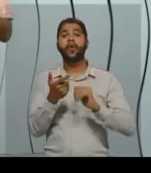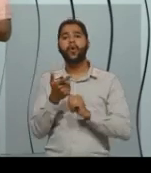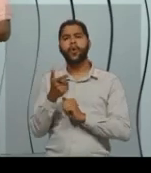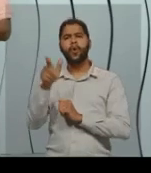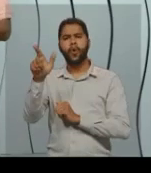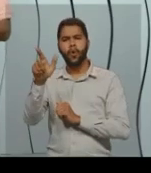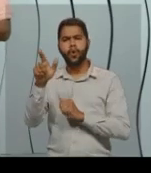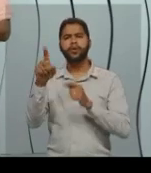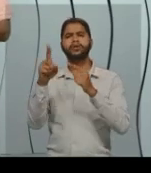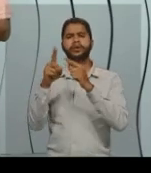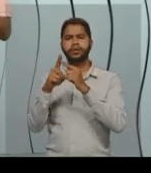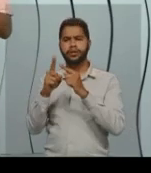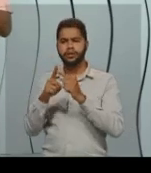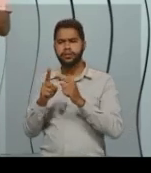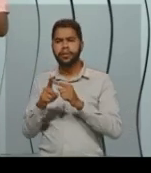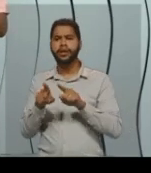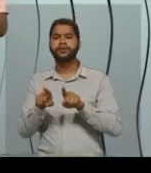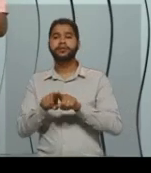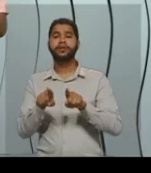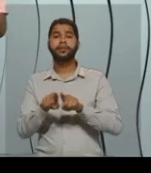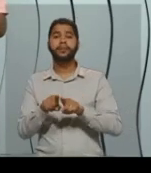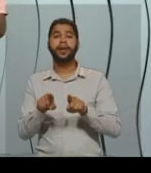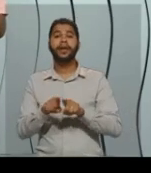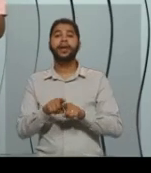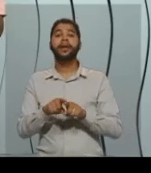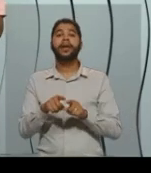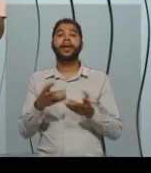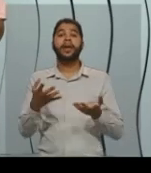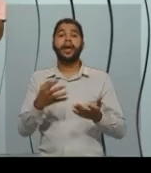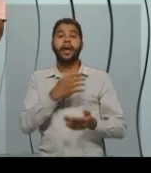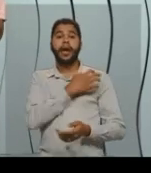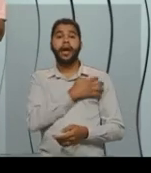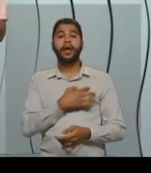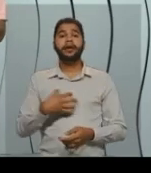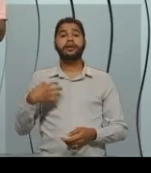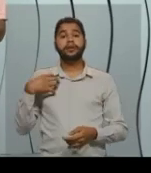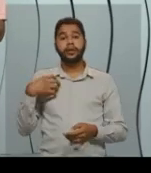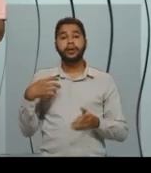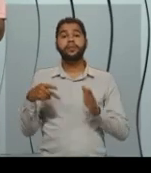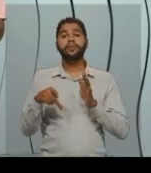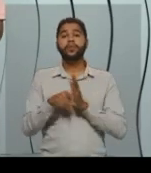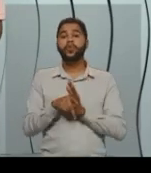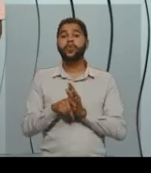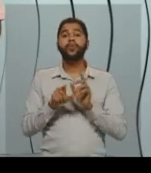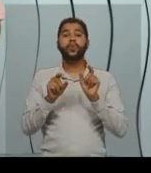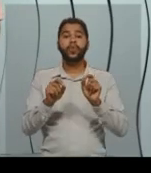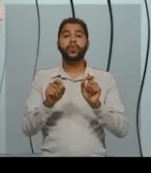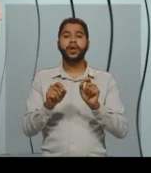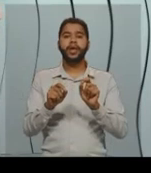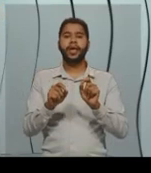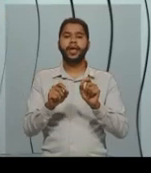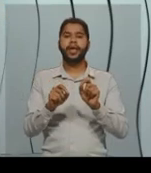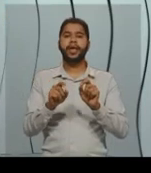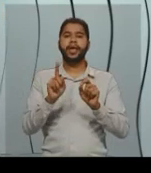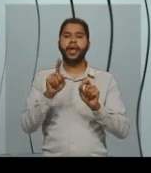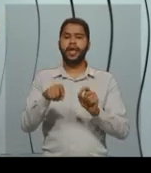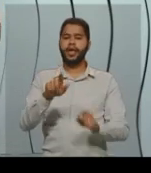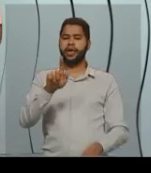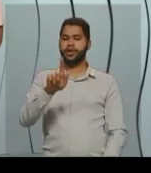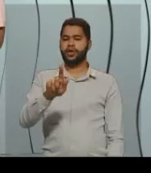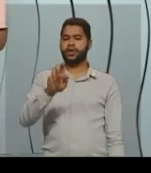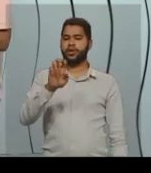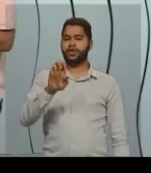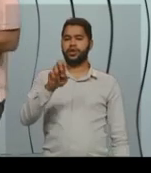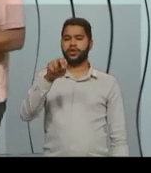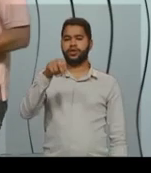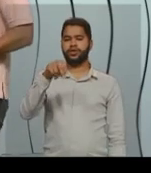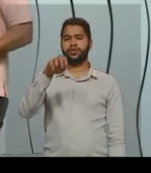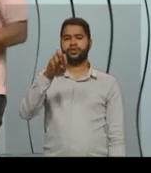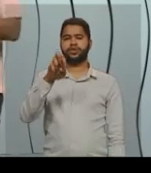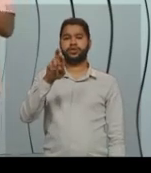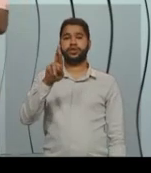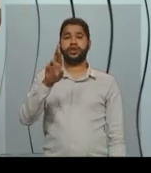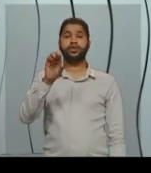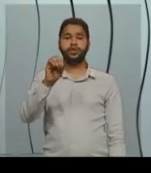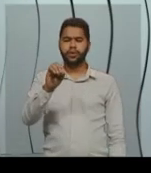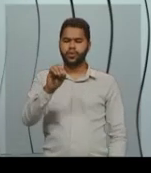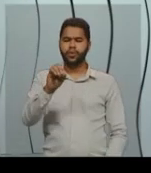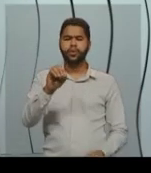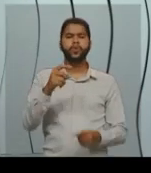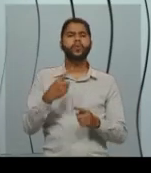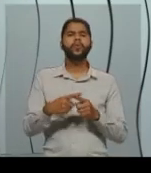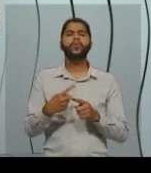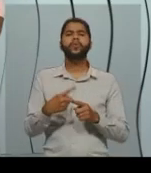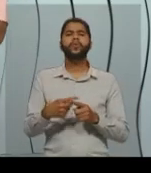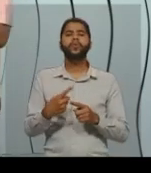outras espécies também. Aristóteles chama essa característica comum entre espécies de gênero. Por que isso é importante? Porque